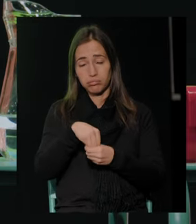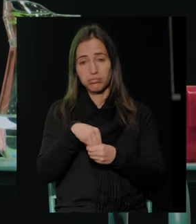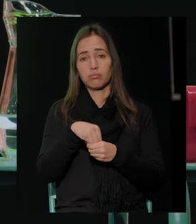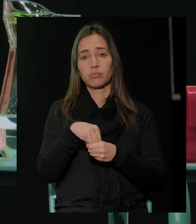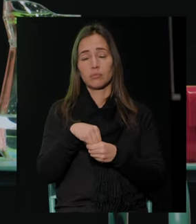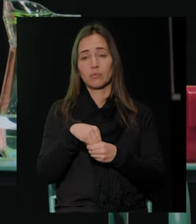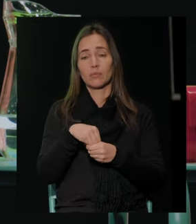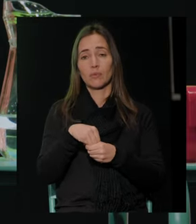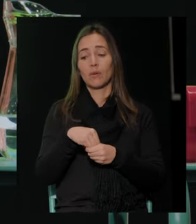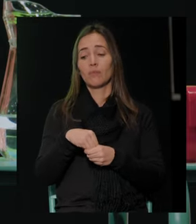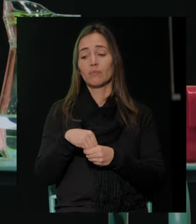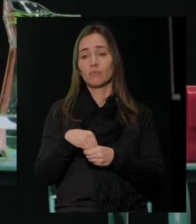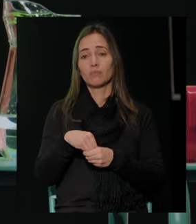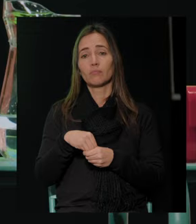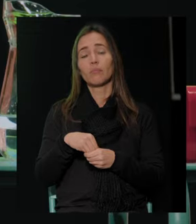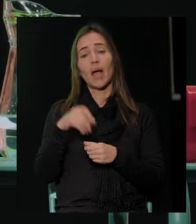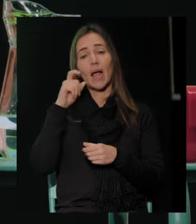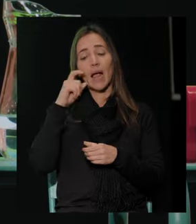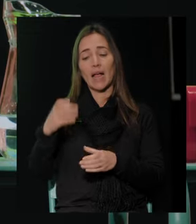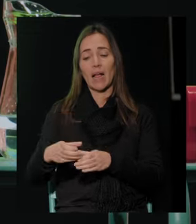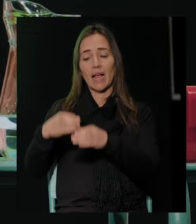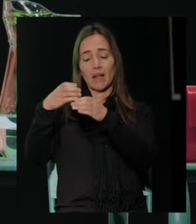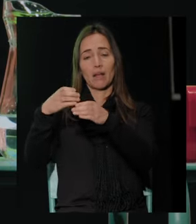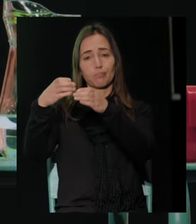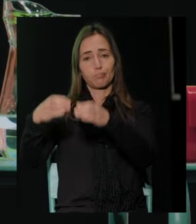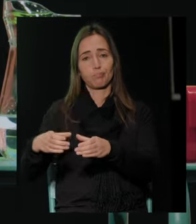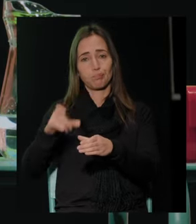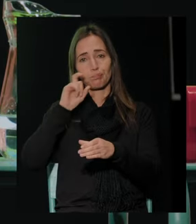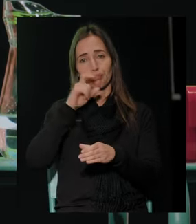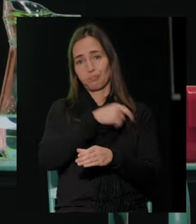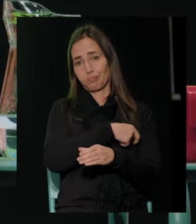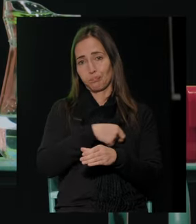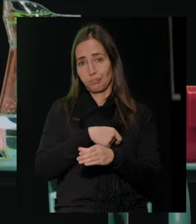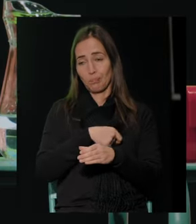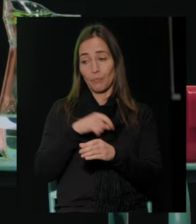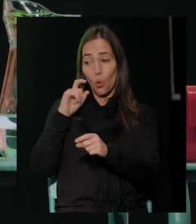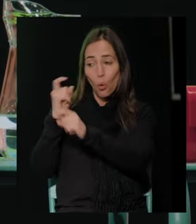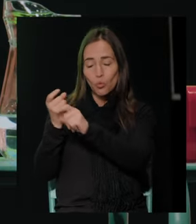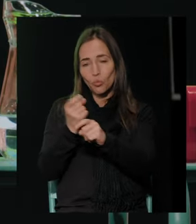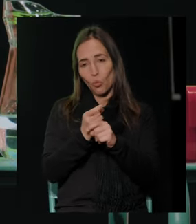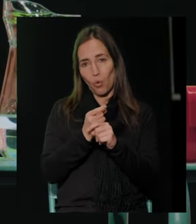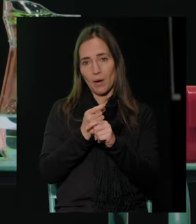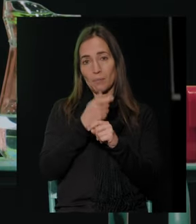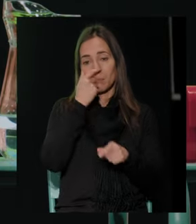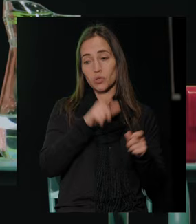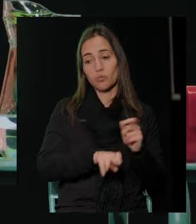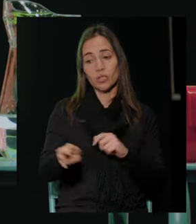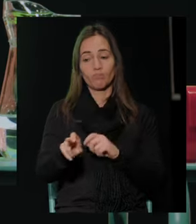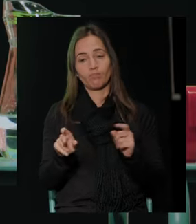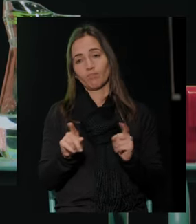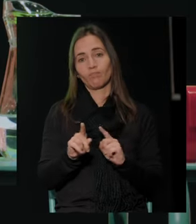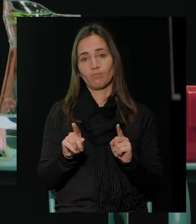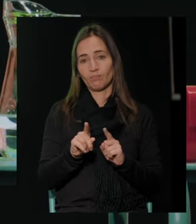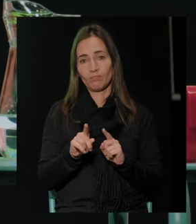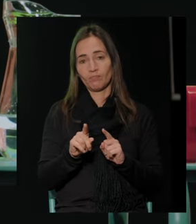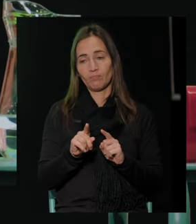postos avançados, que eram as casas dos guardas, não é? Que eram, no fundo, postos avançados para controlar que as comunidades não se sublevavam